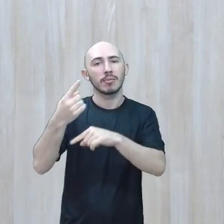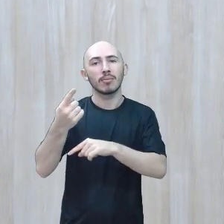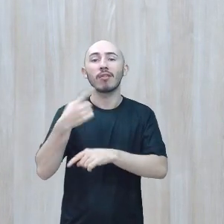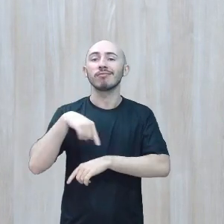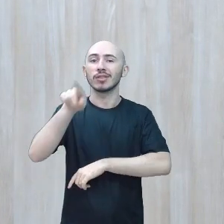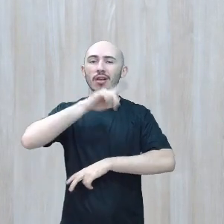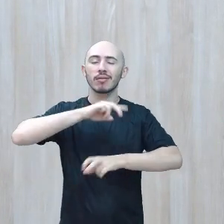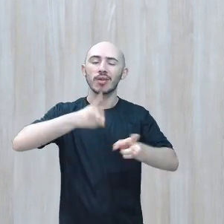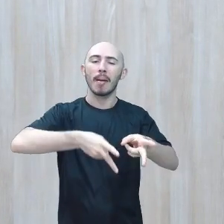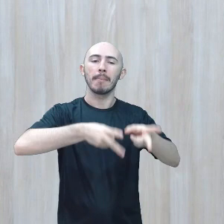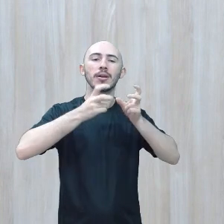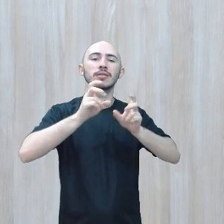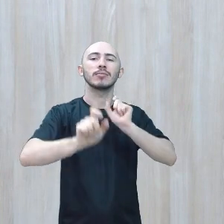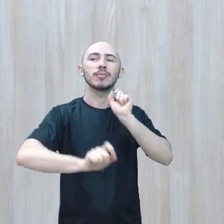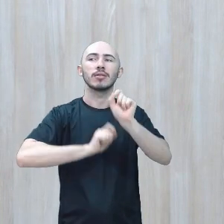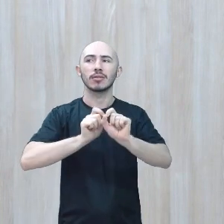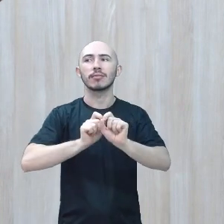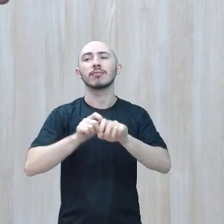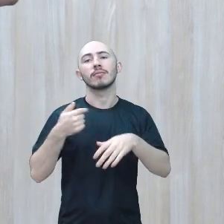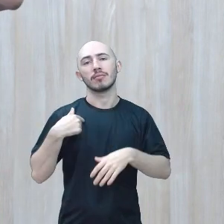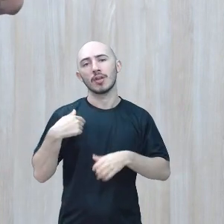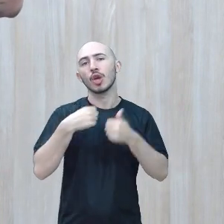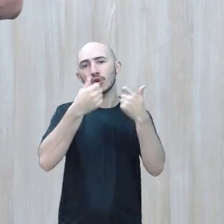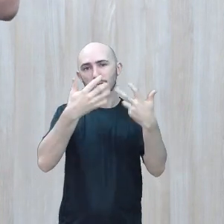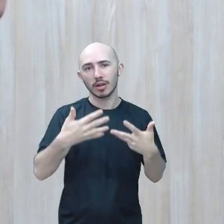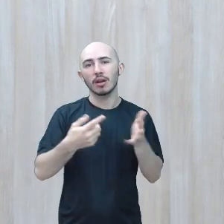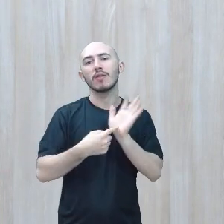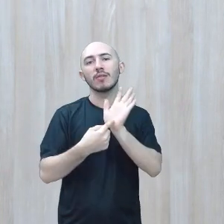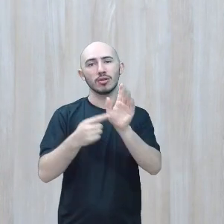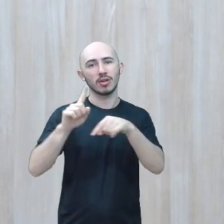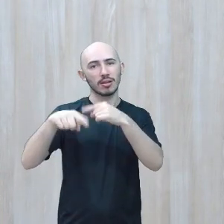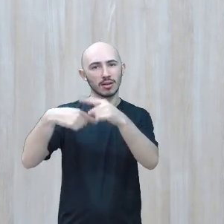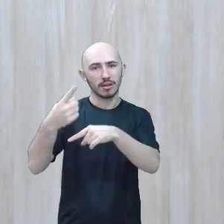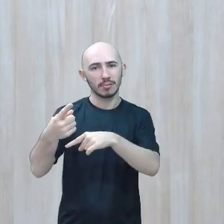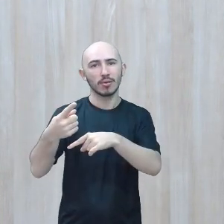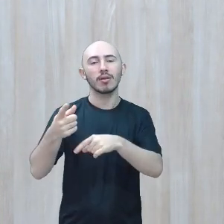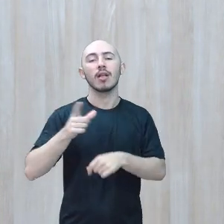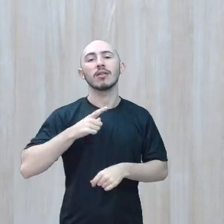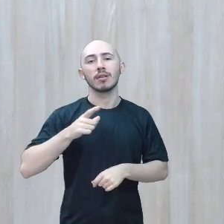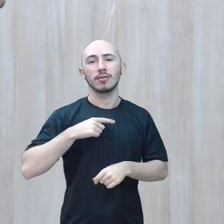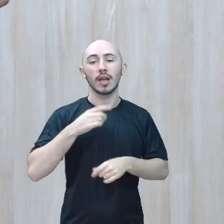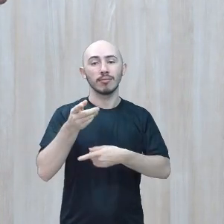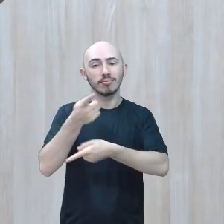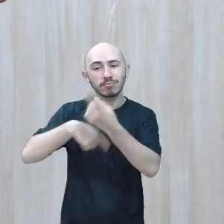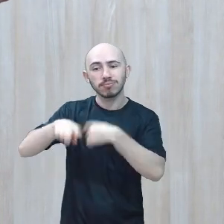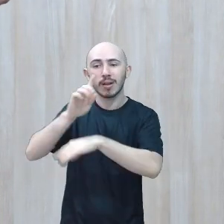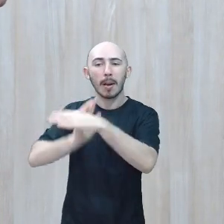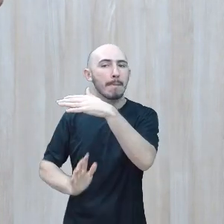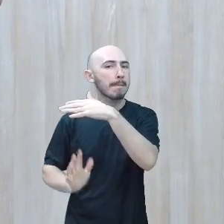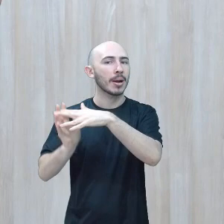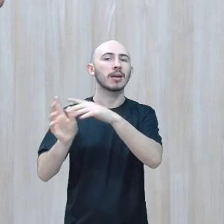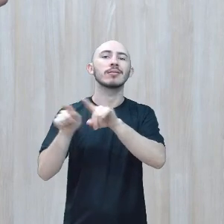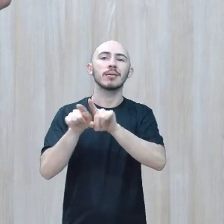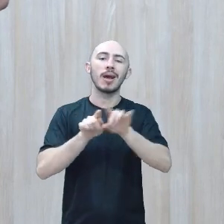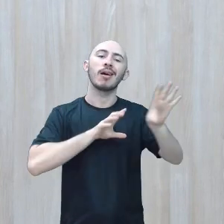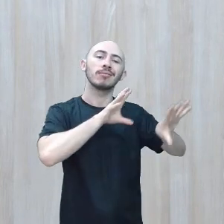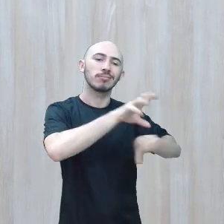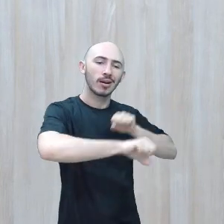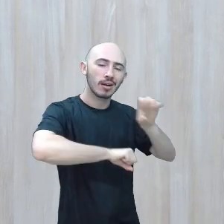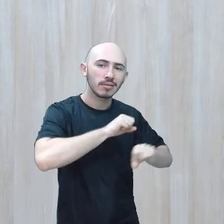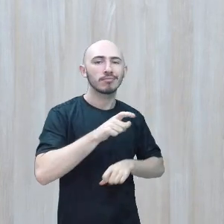ver um pedacinho do que eu estou falando, né? E aí a gente tem o sucesso e a exploração.